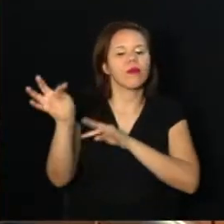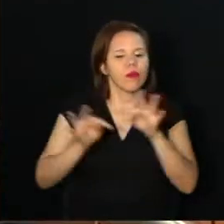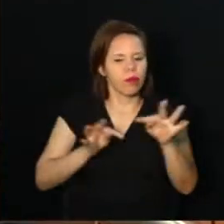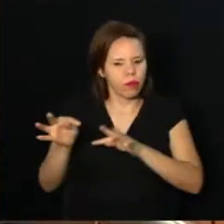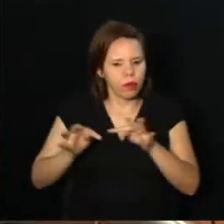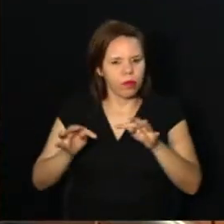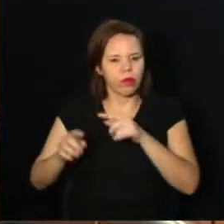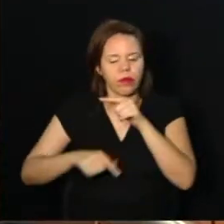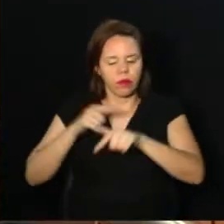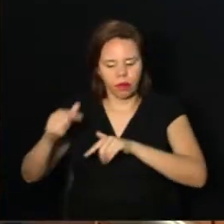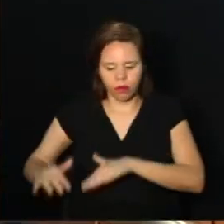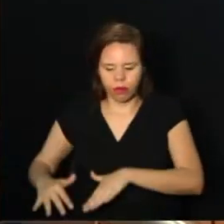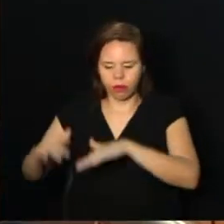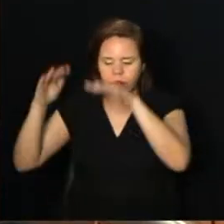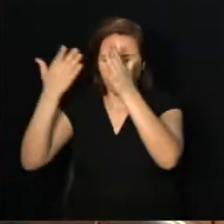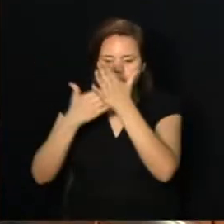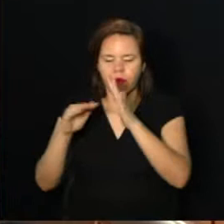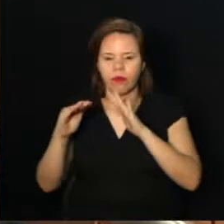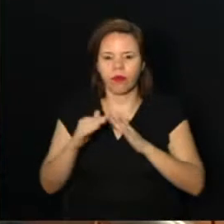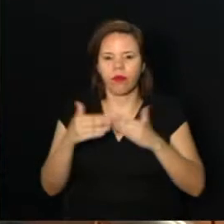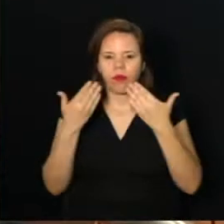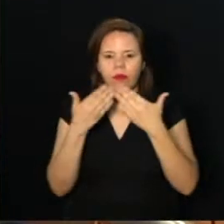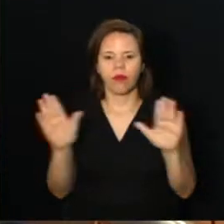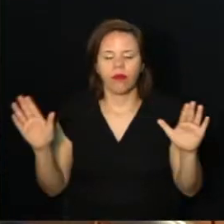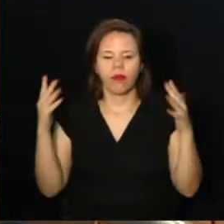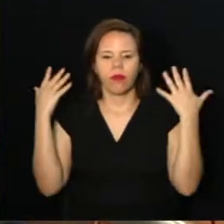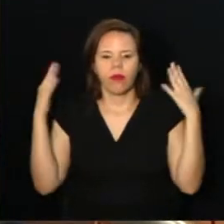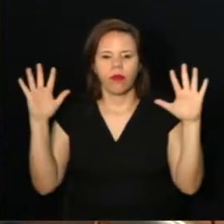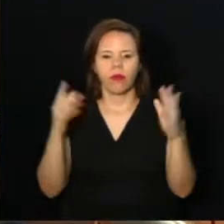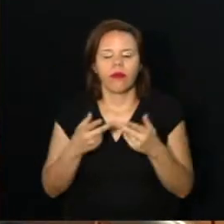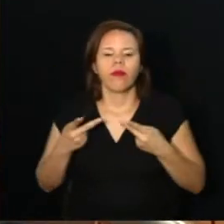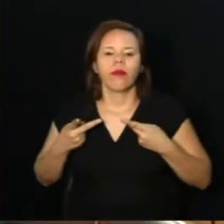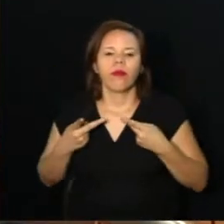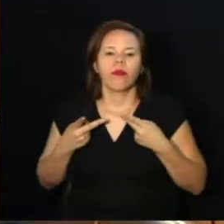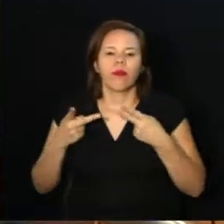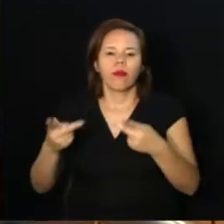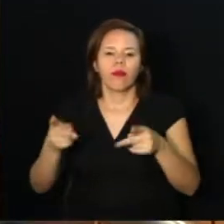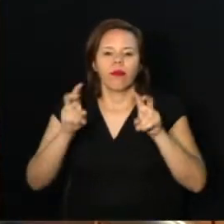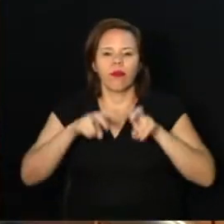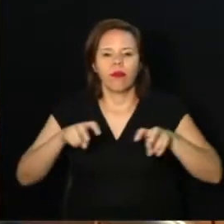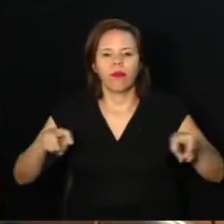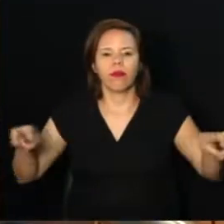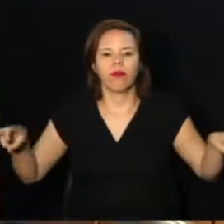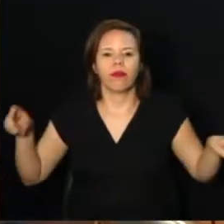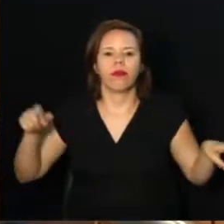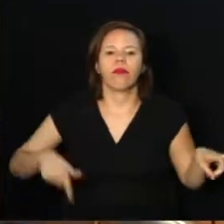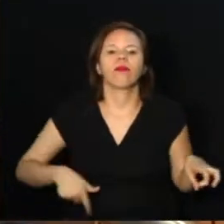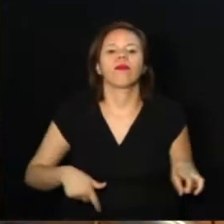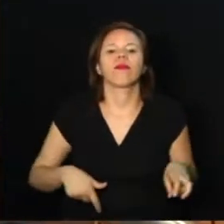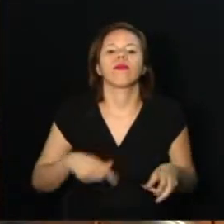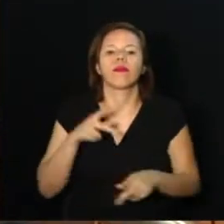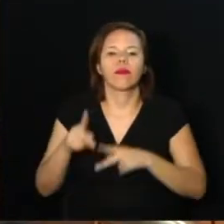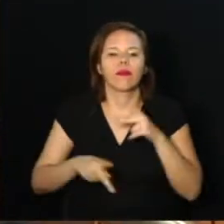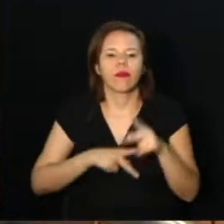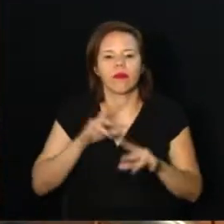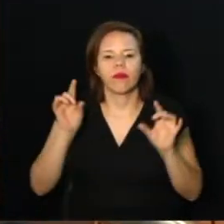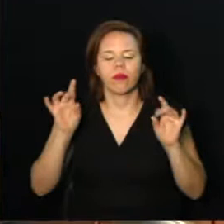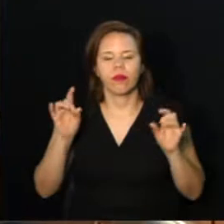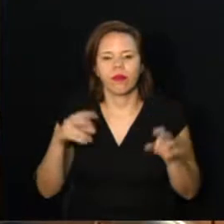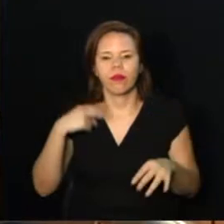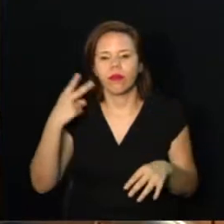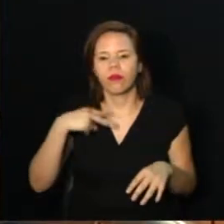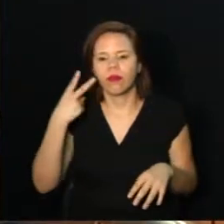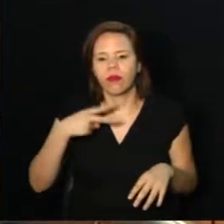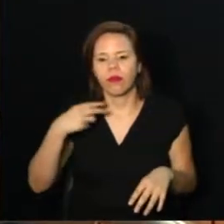Escolar. Para a abertura do nosso evento, convidamos para compor a mesa de autoridades o